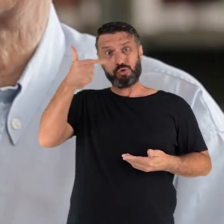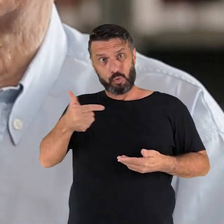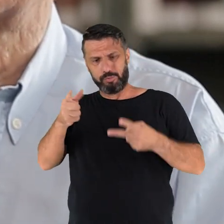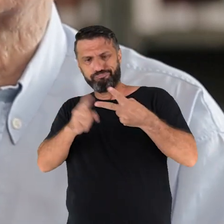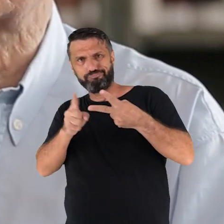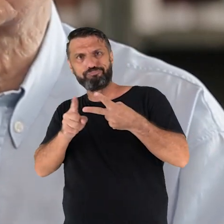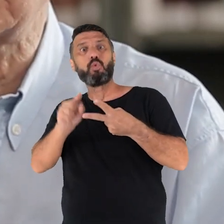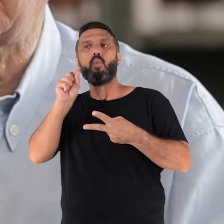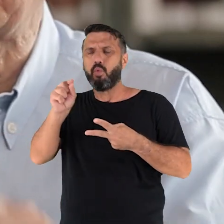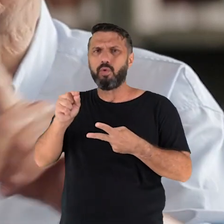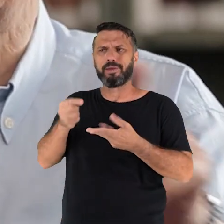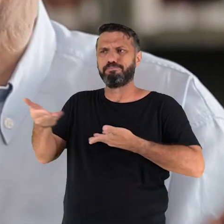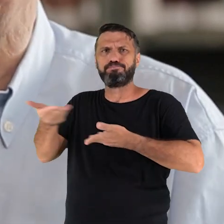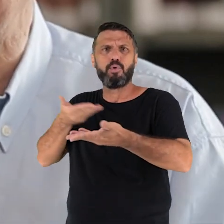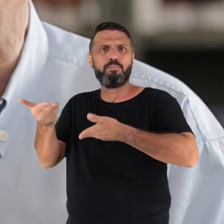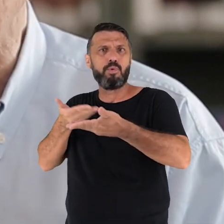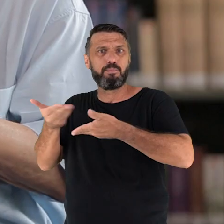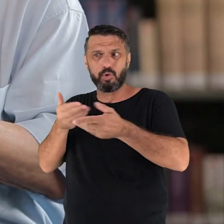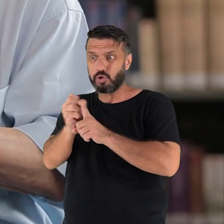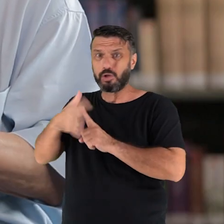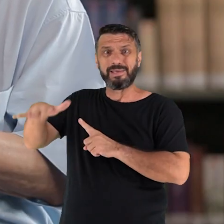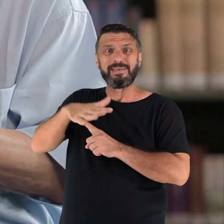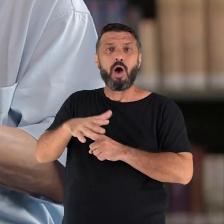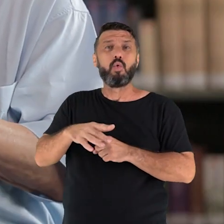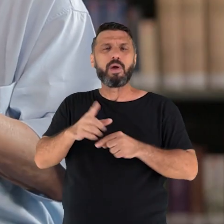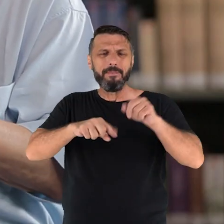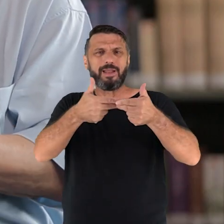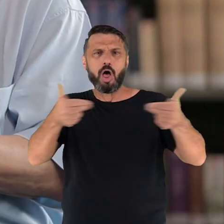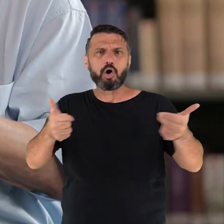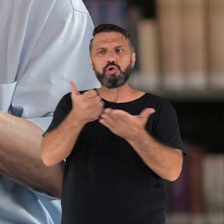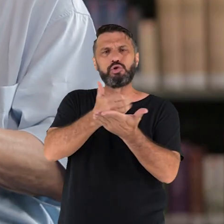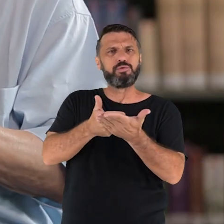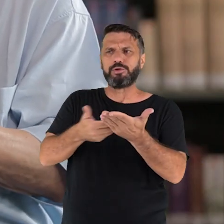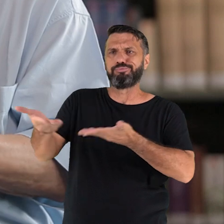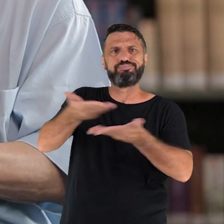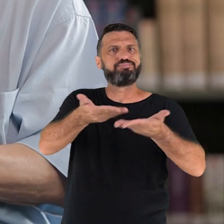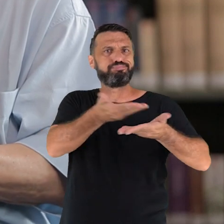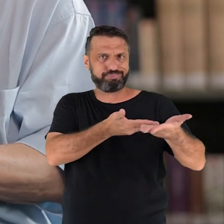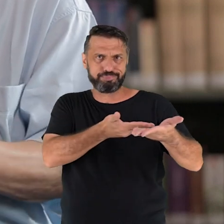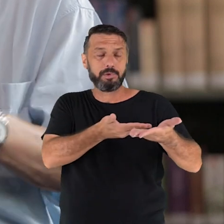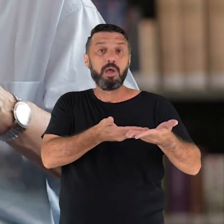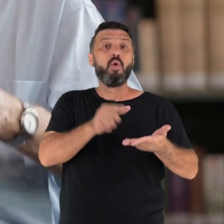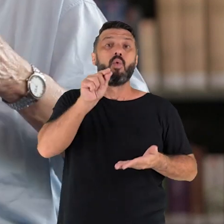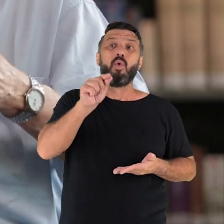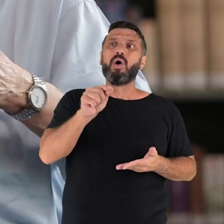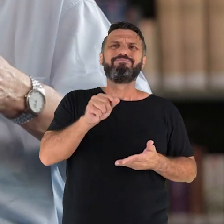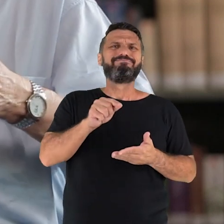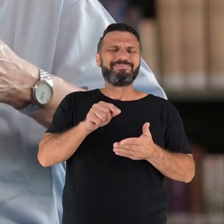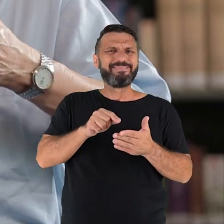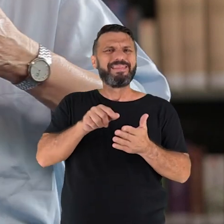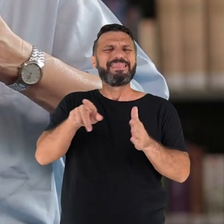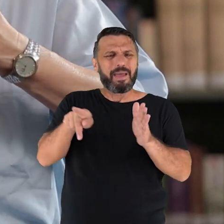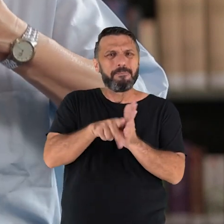na relação social, a partilha dos bens. Todos os indícios dos 4 evangelhos é que